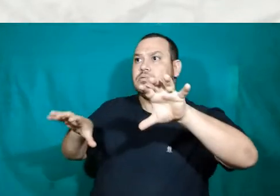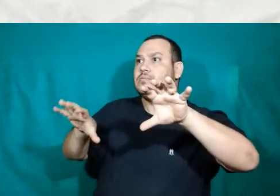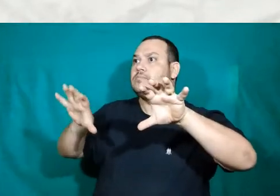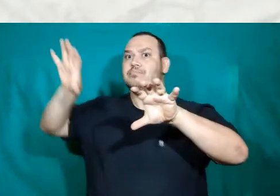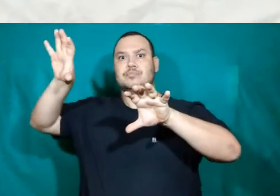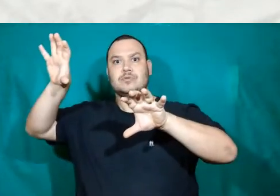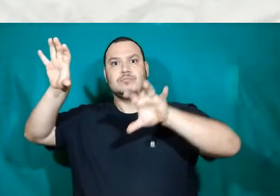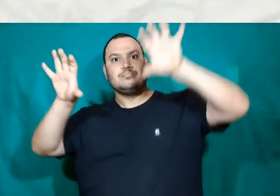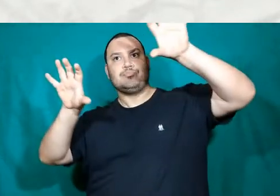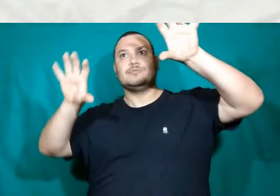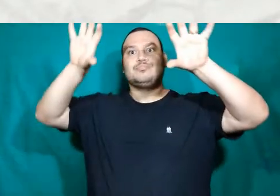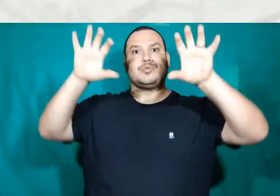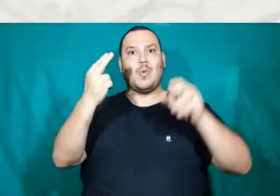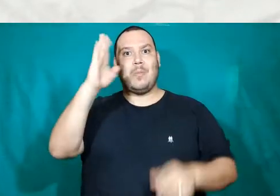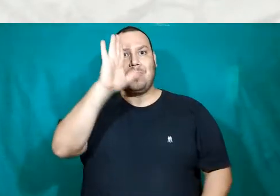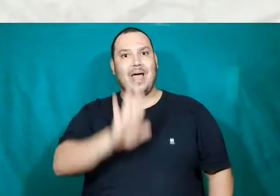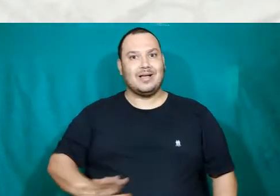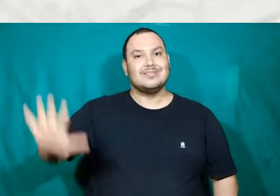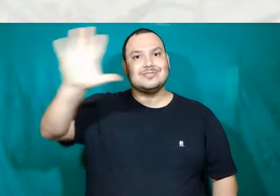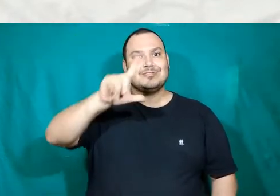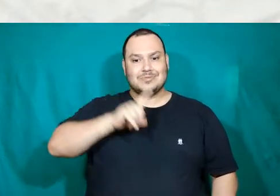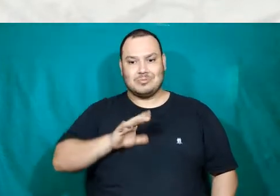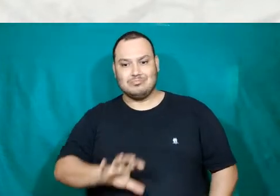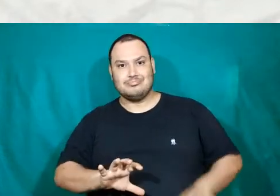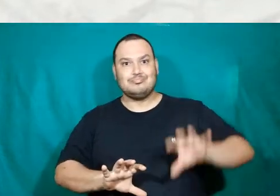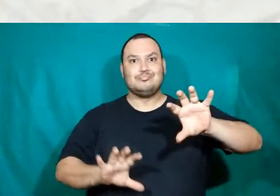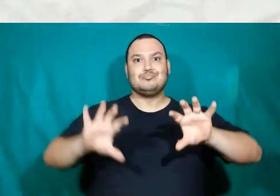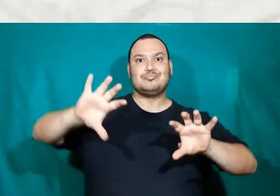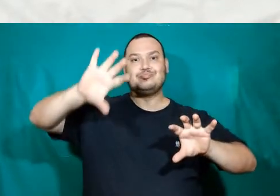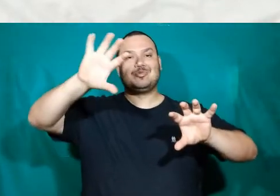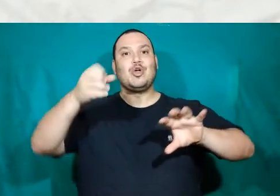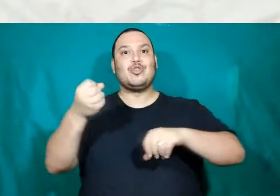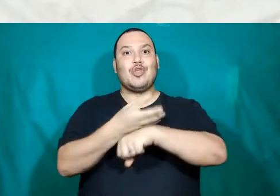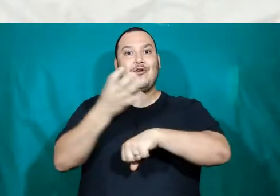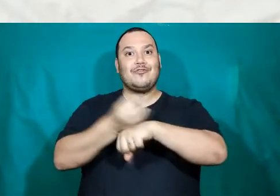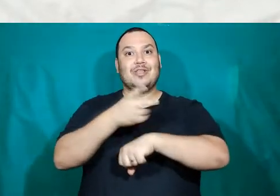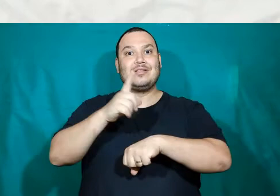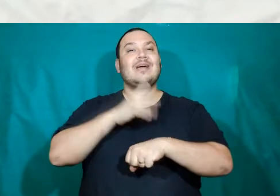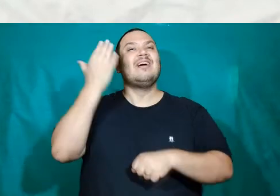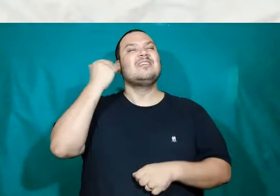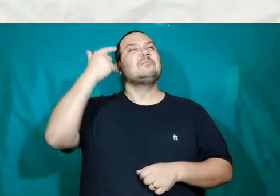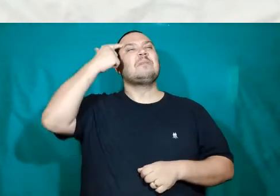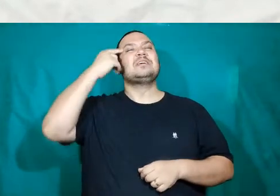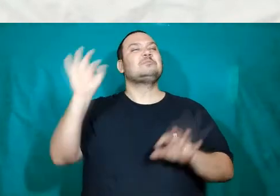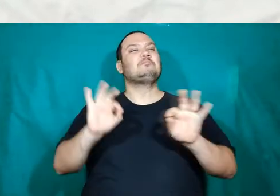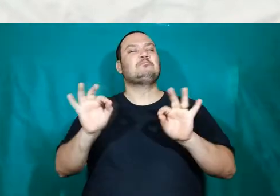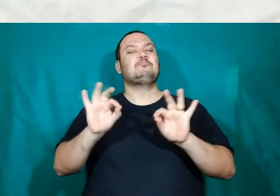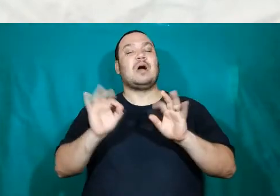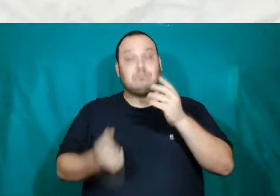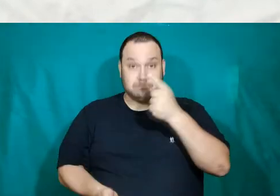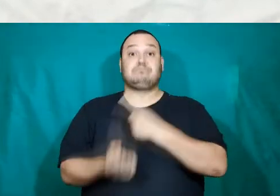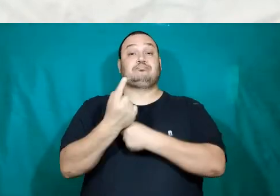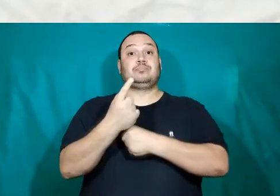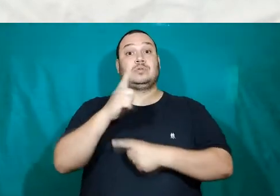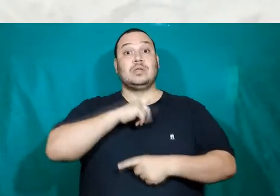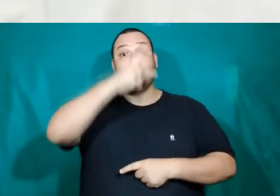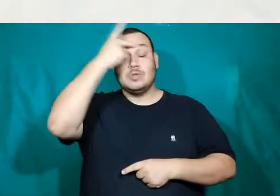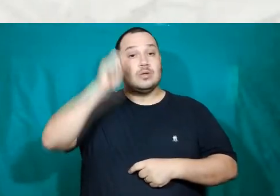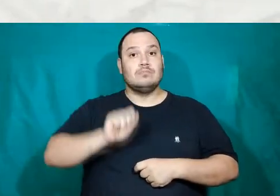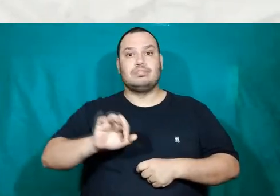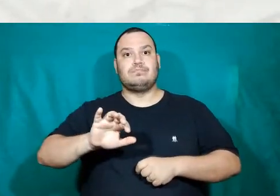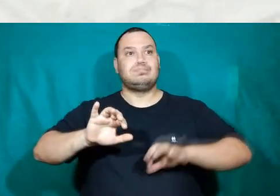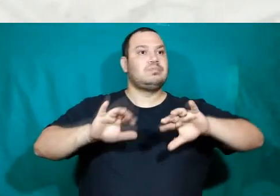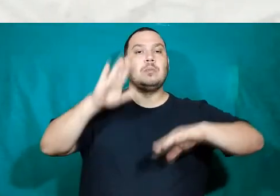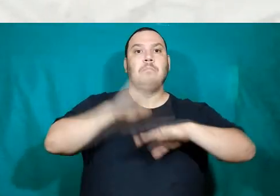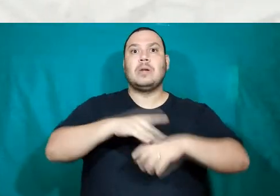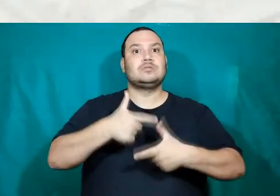coronavírus. Por ser uma doença nova, não se esperava nenhum caso. E também porque o número de pessoas infectadas já é muito grande.